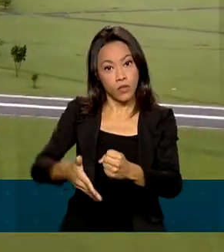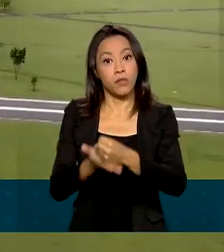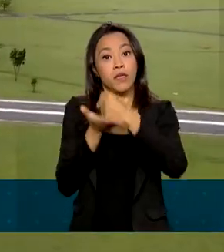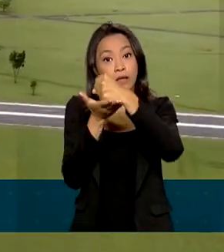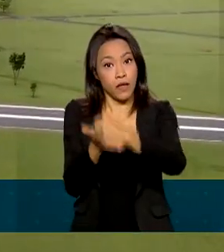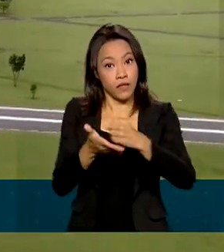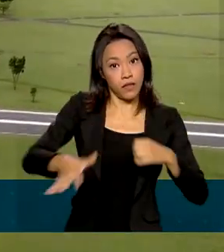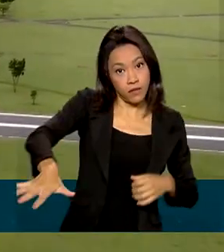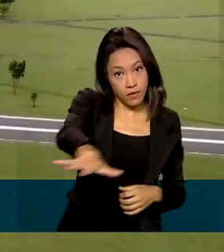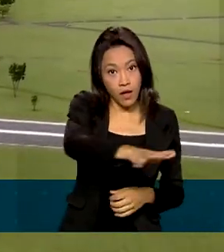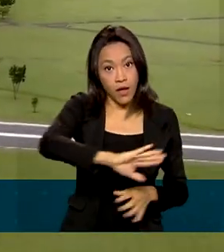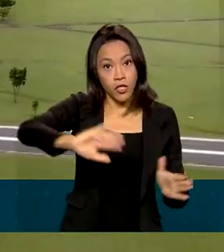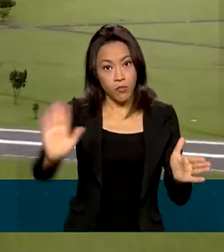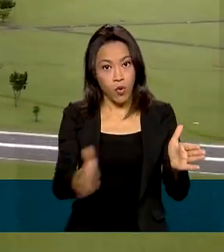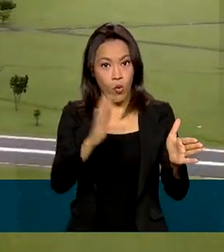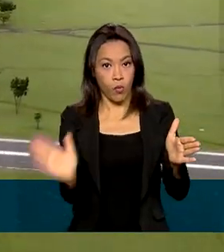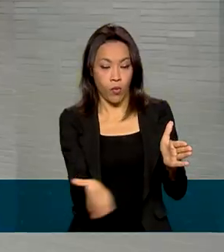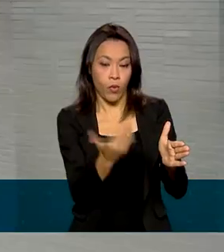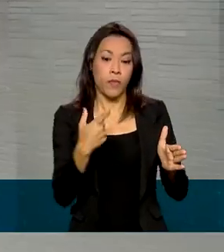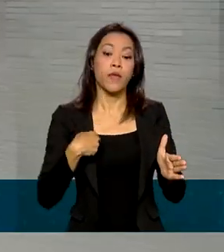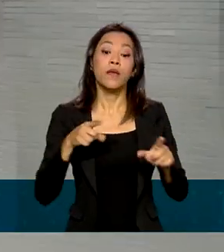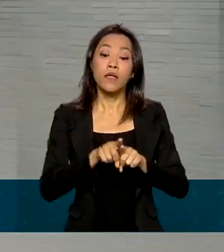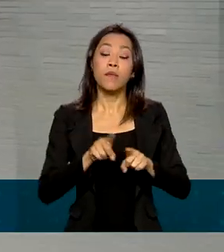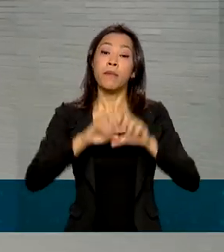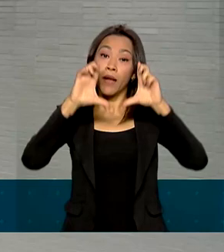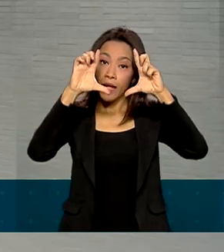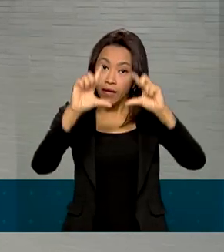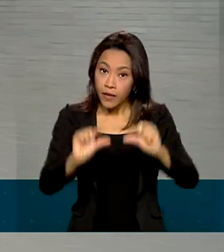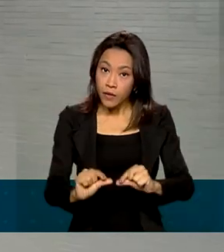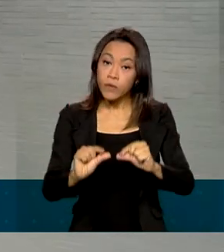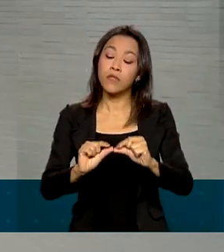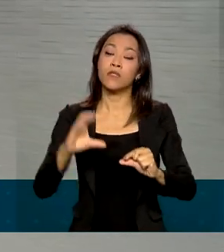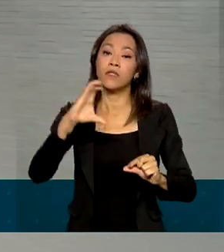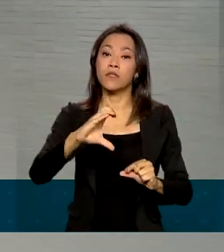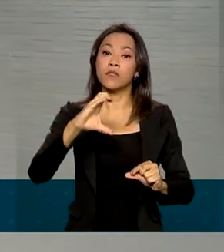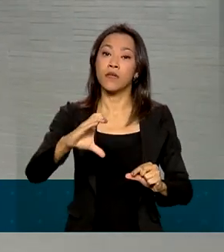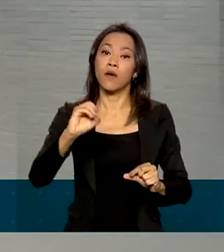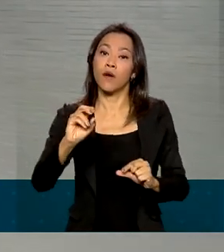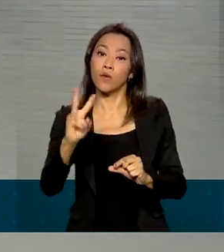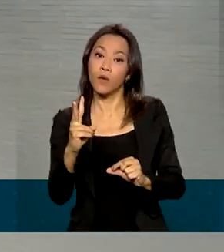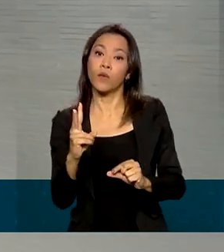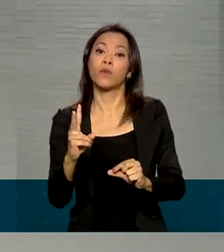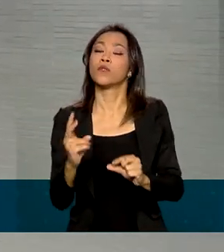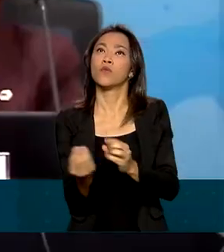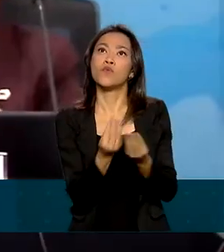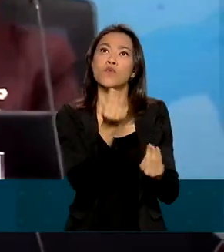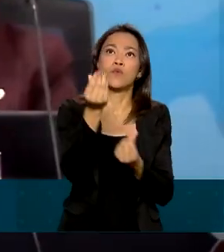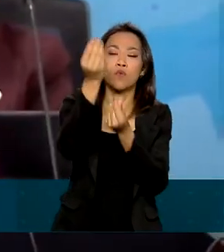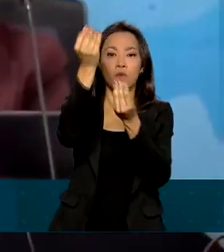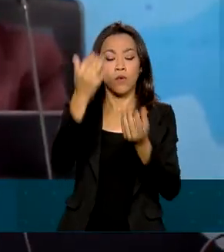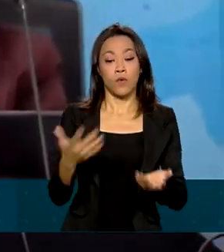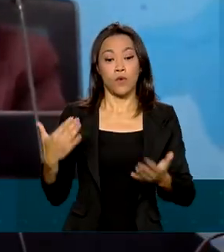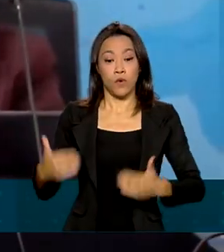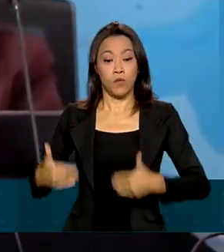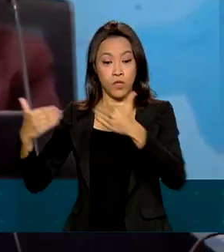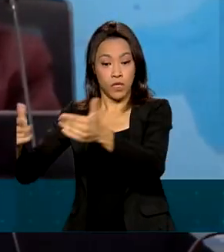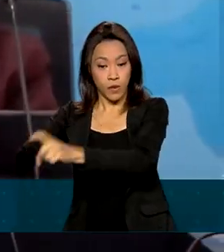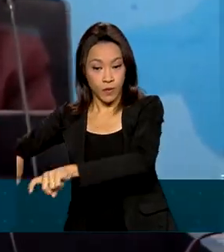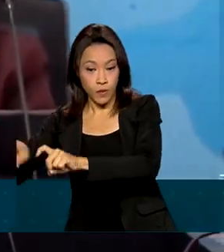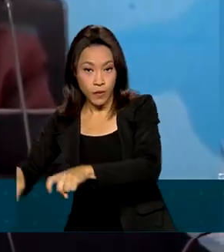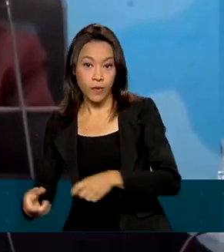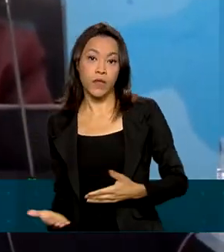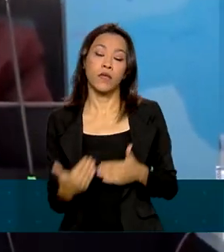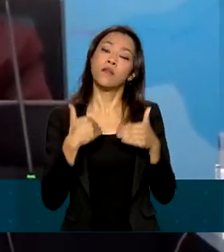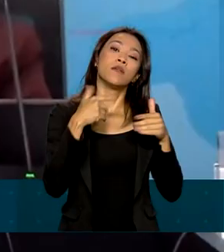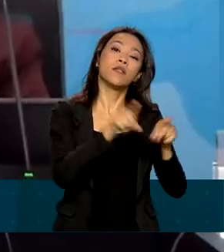e para incentivar ainda mais a redução de emissões de carbono o Ministério da Agricultura e o BNDS